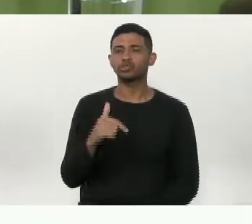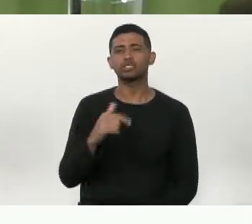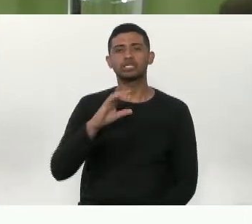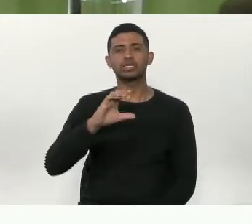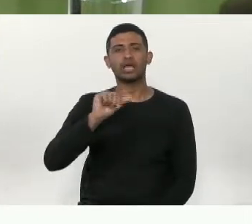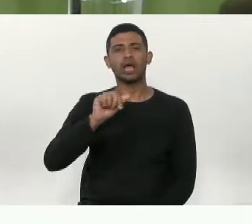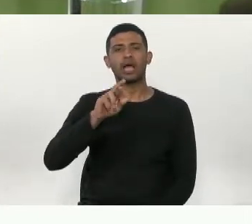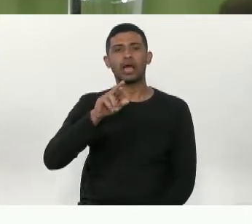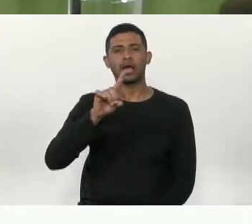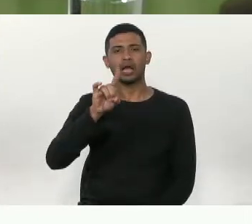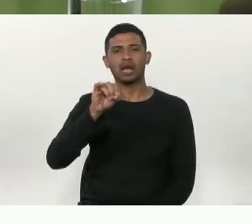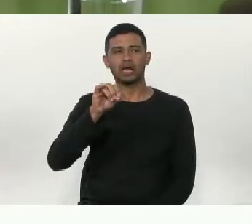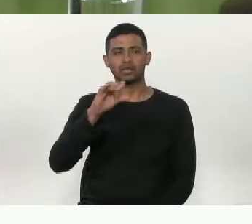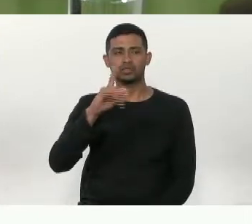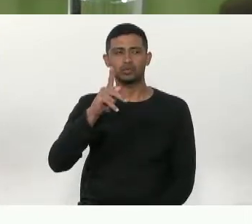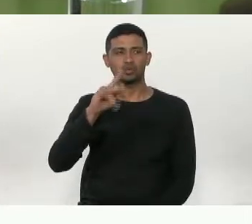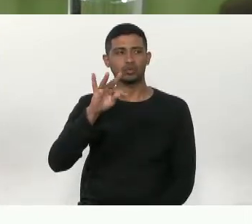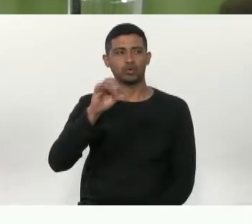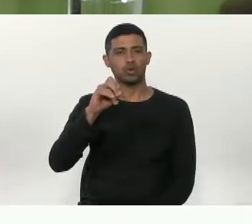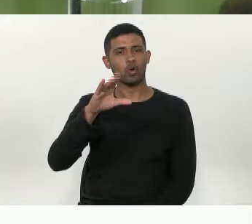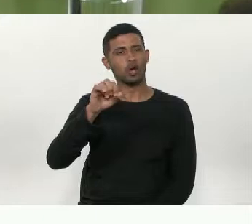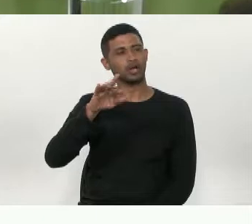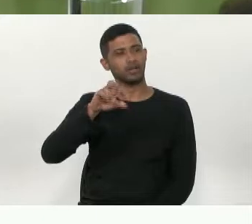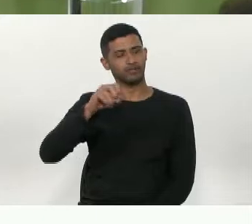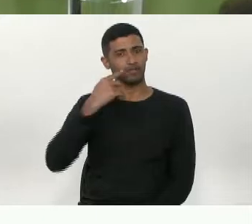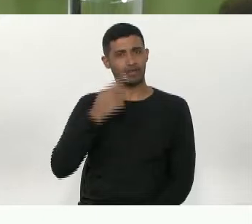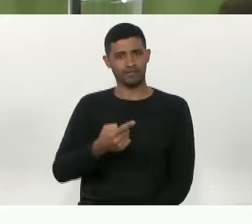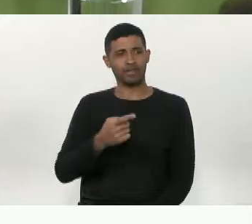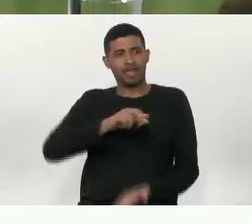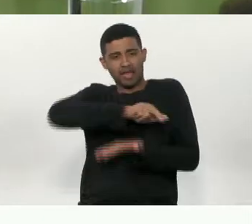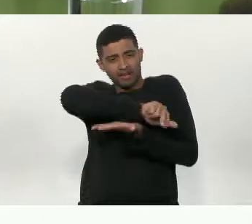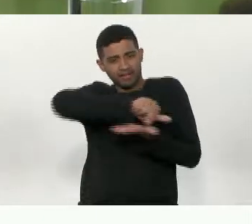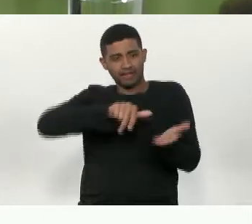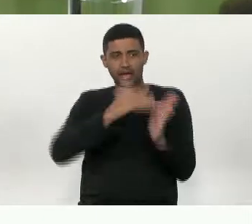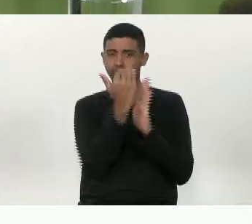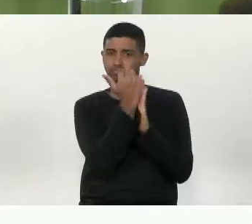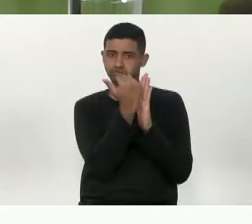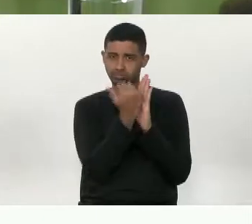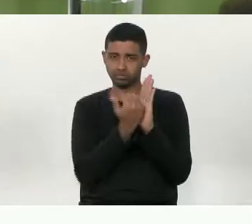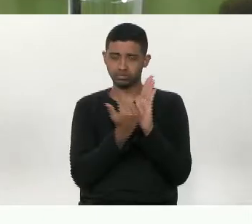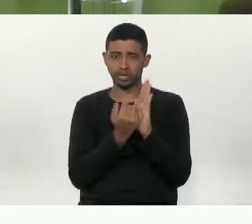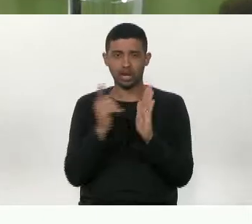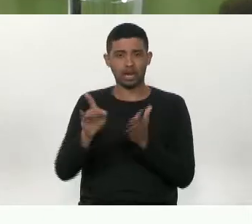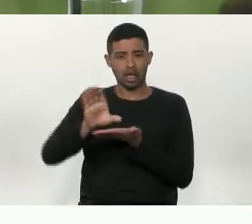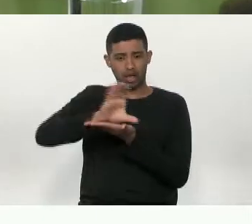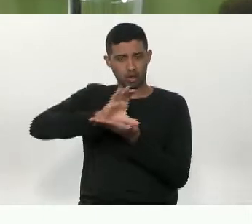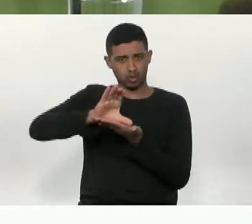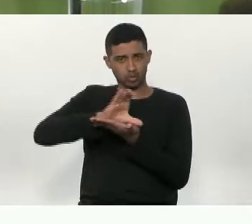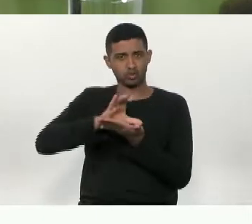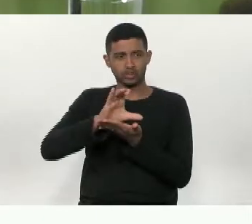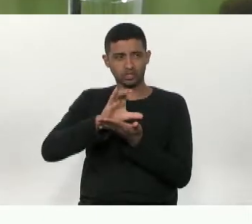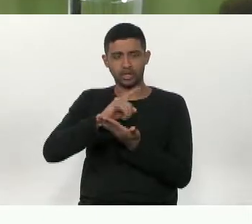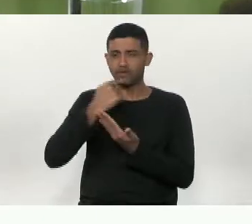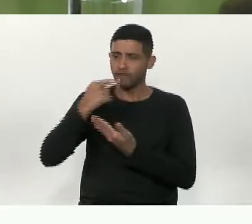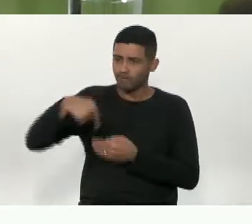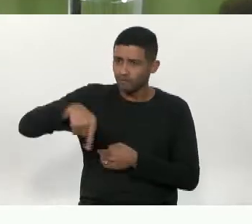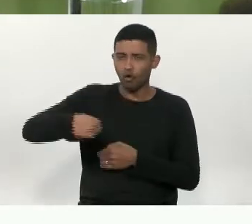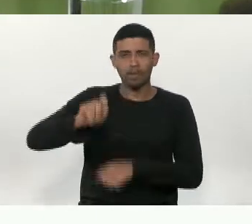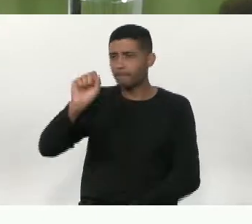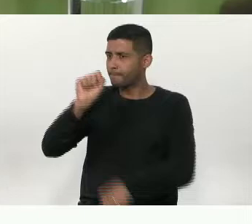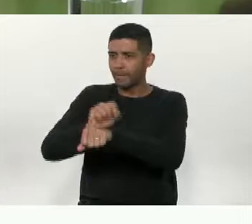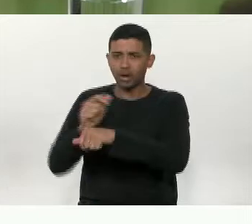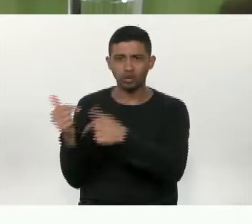cardiotocógrafo, nem carrinho de parada funcionando. Esses foram os itens que justificaram a interdição do